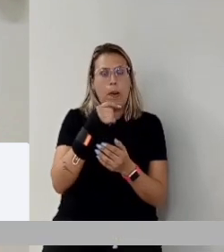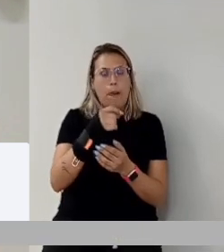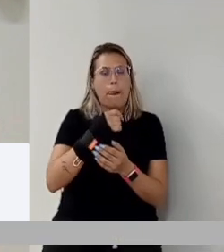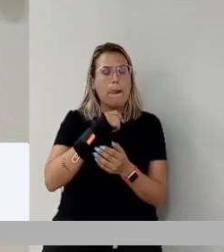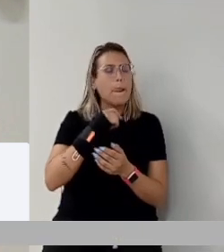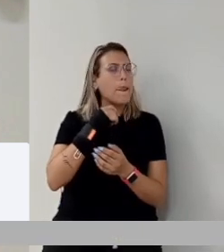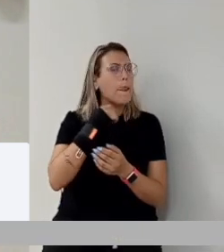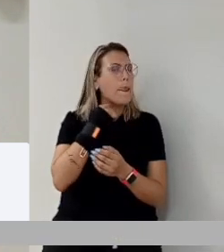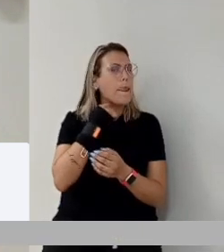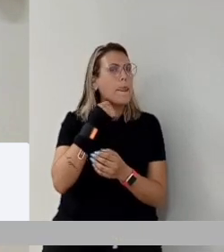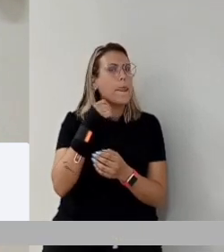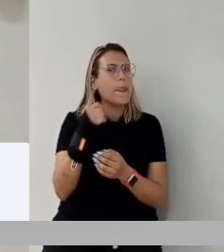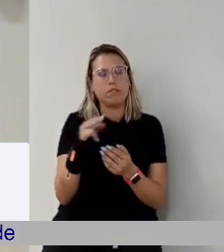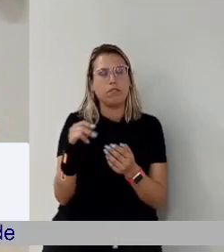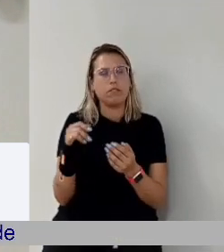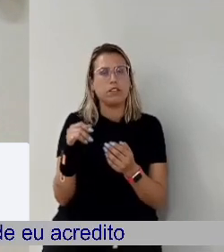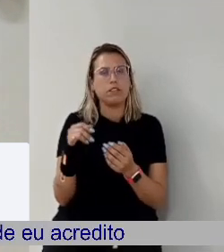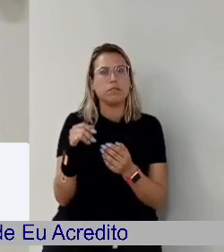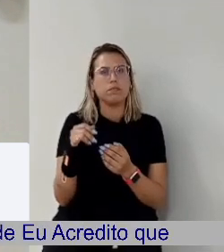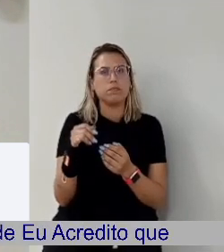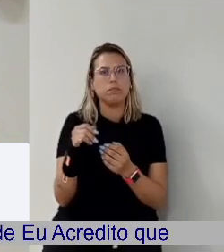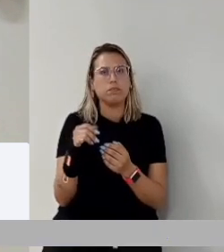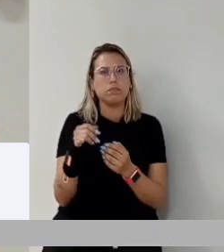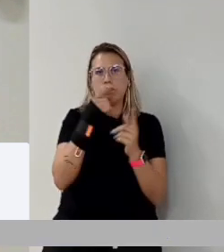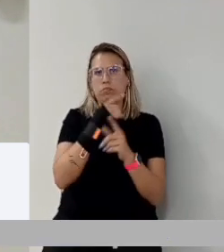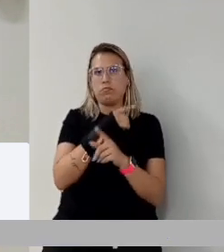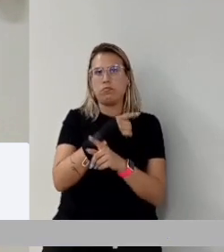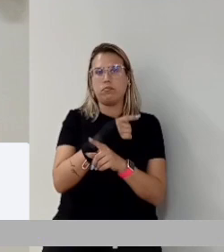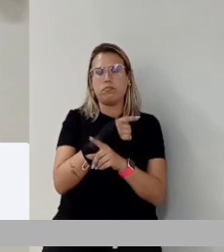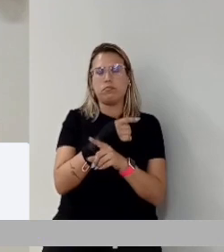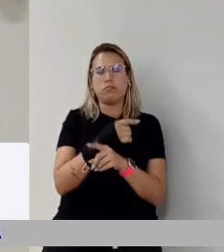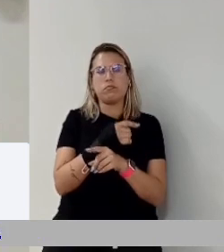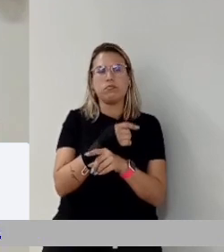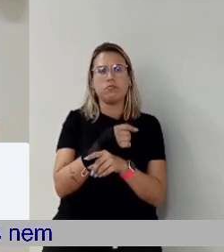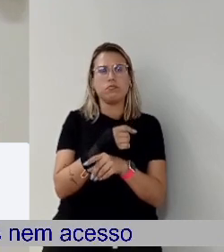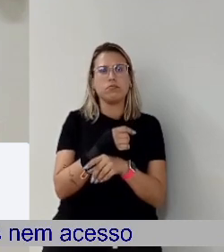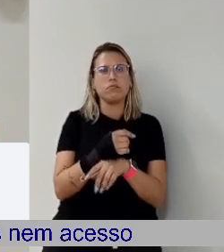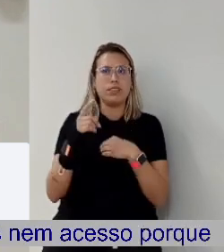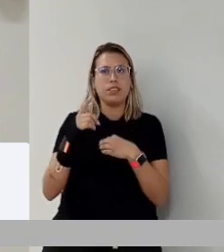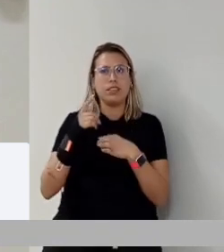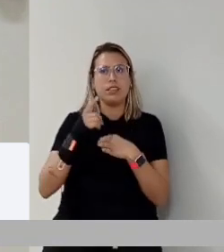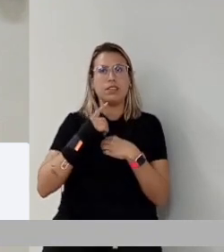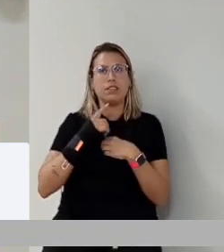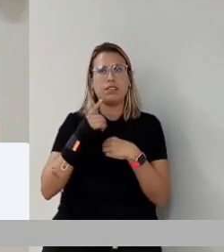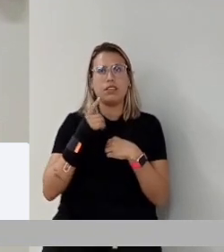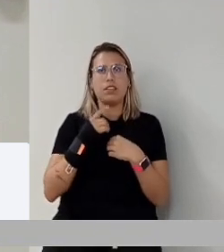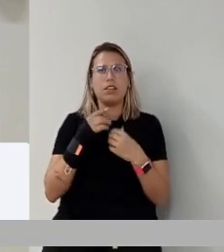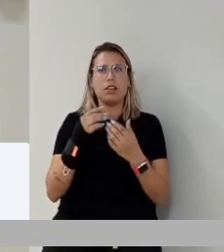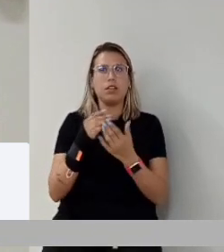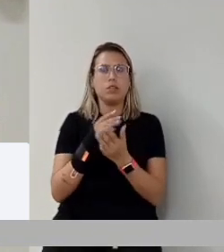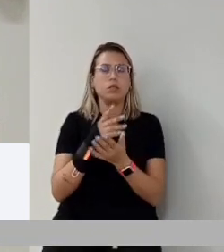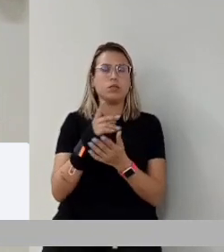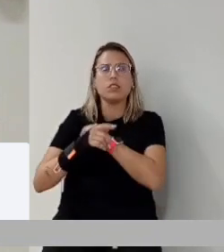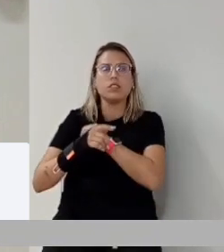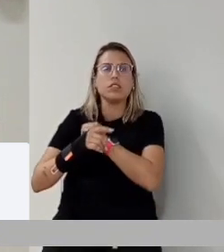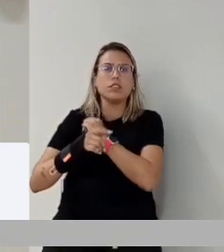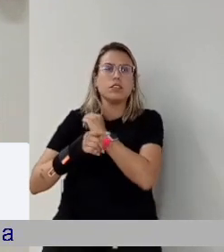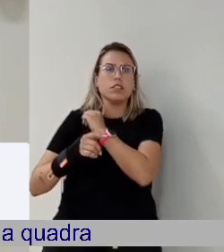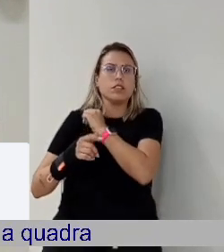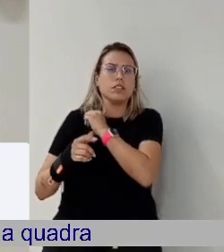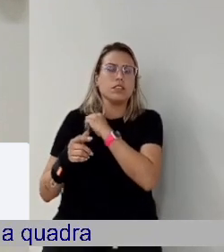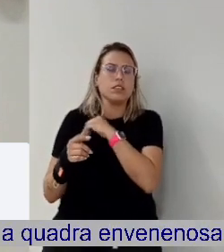já vai ser muito tarde Eu Acredito que muitos agricultores talvez não vai ter mais nem acesso porque a gente não sabe como é que vai ser a quadra